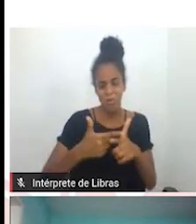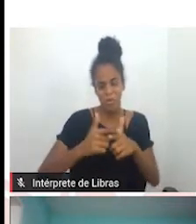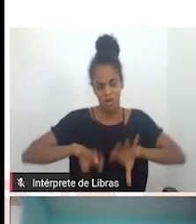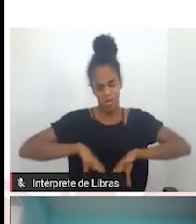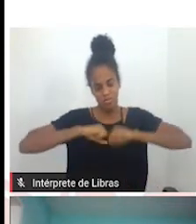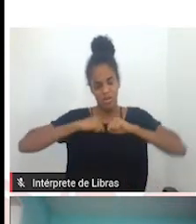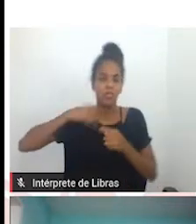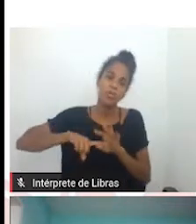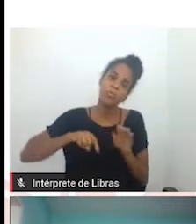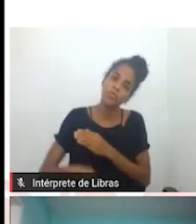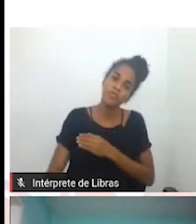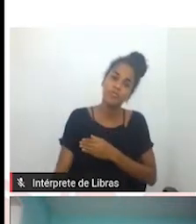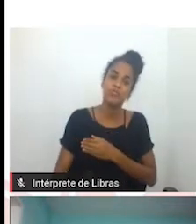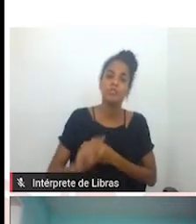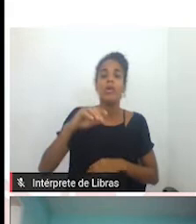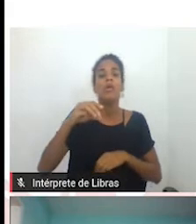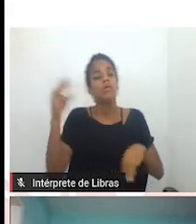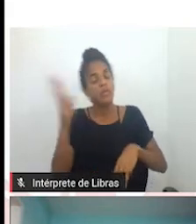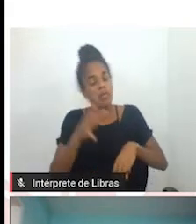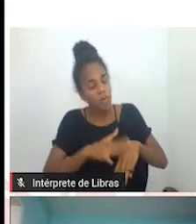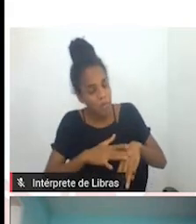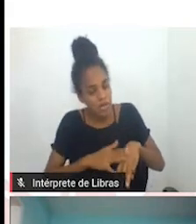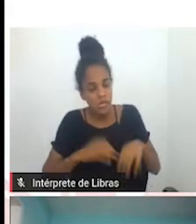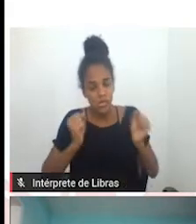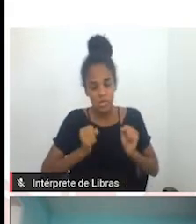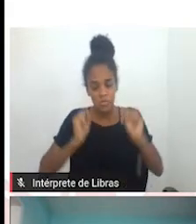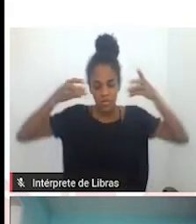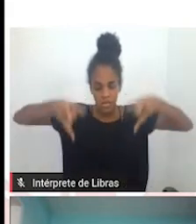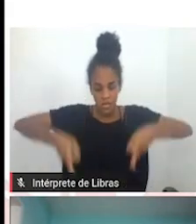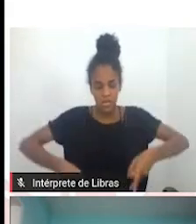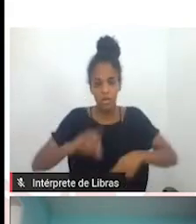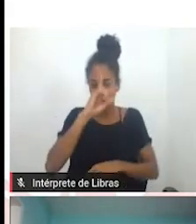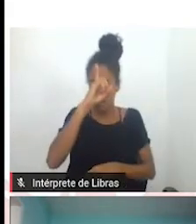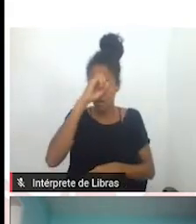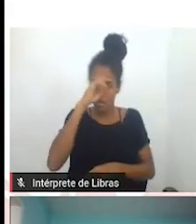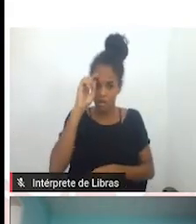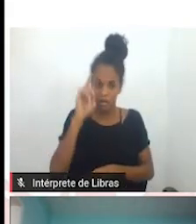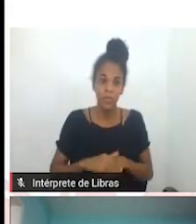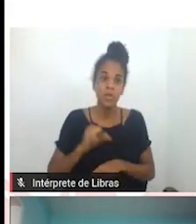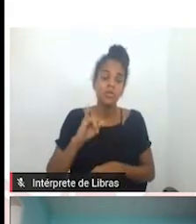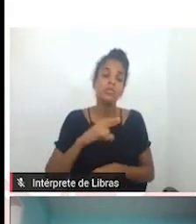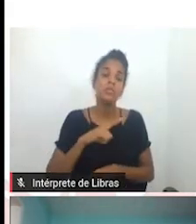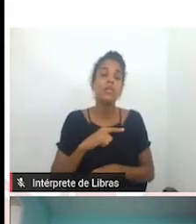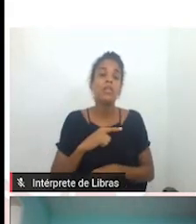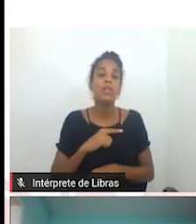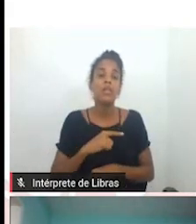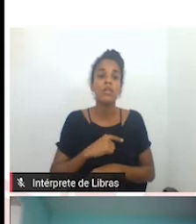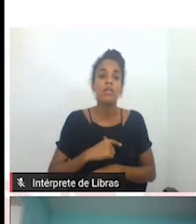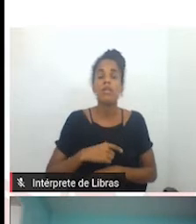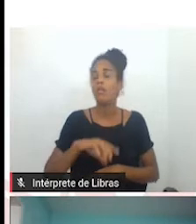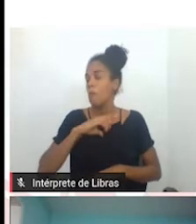que ser internado, certo? Todos os pacientes com sinais e sintomas respiratórios, só com fadiga, dupla urítica, dispneia,